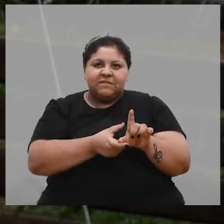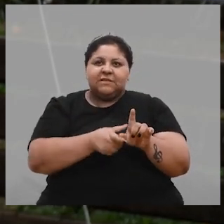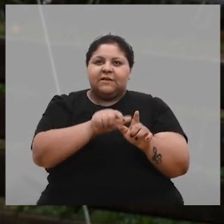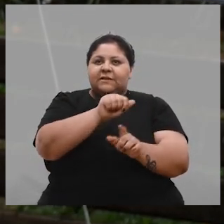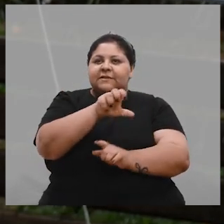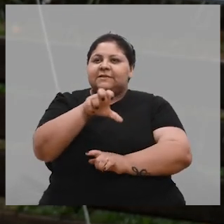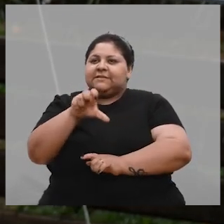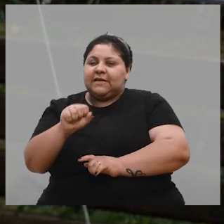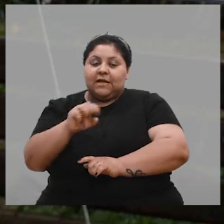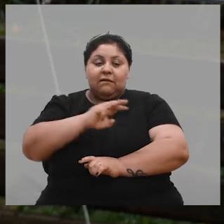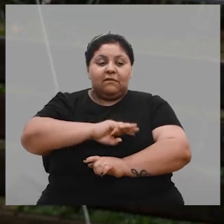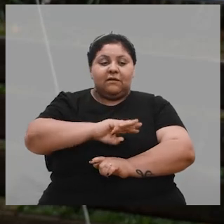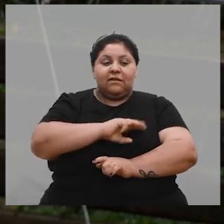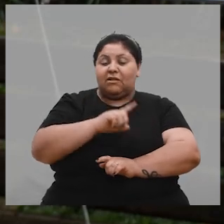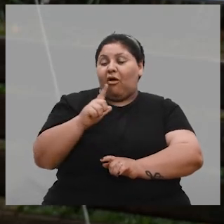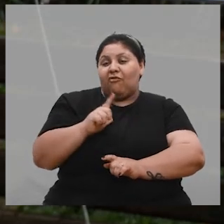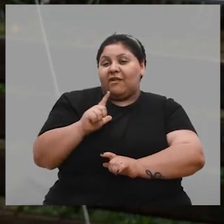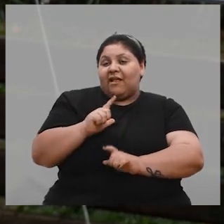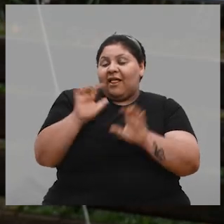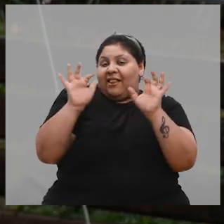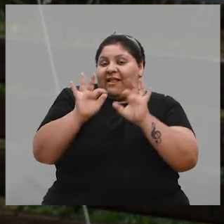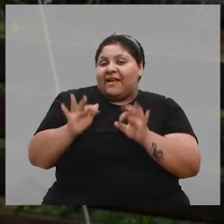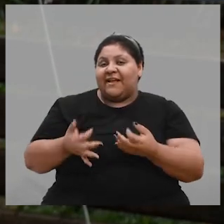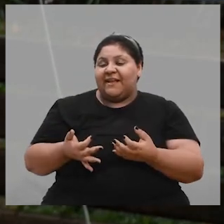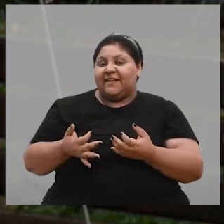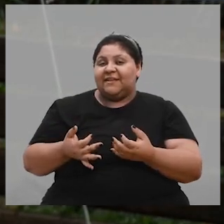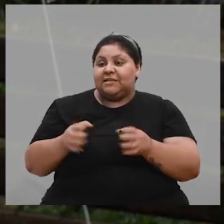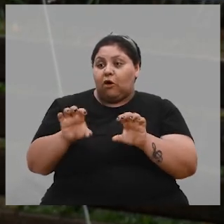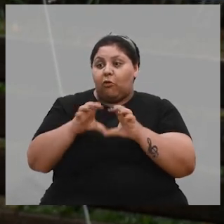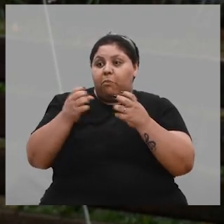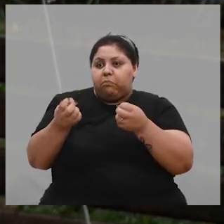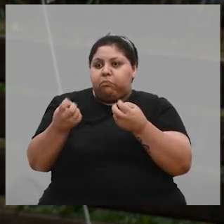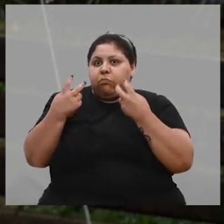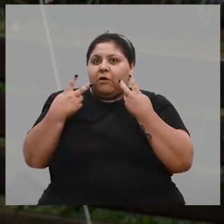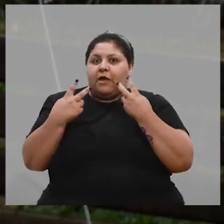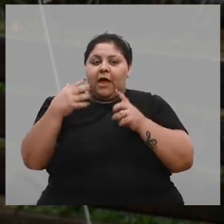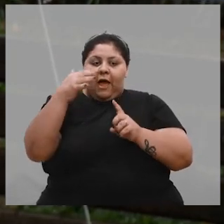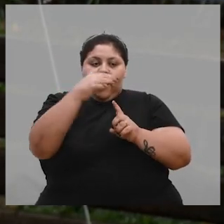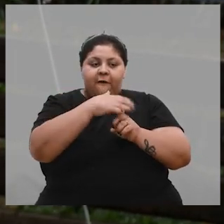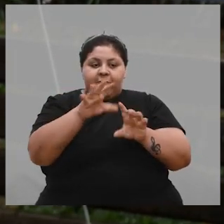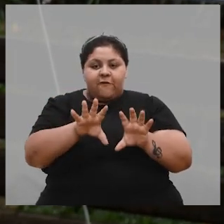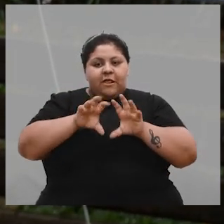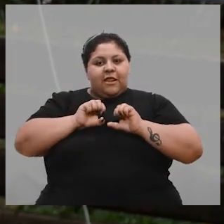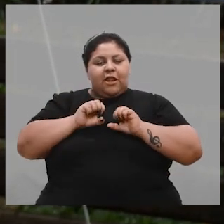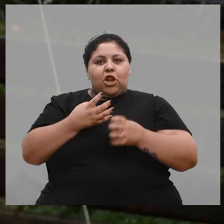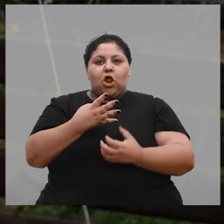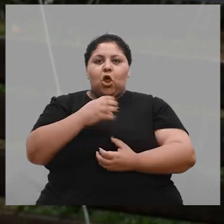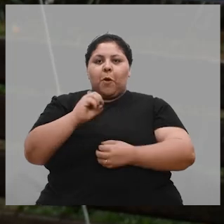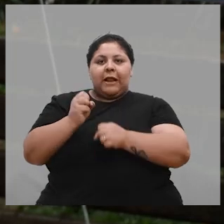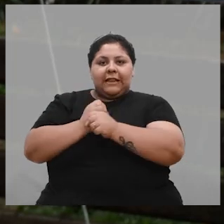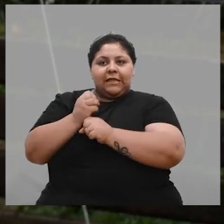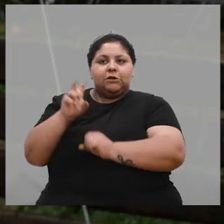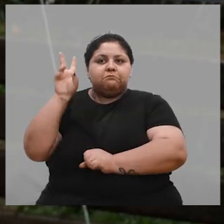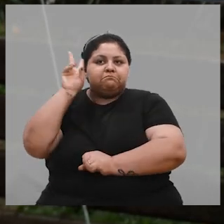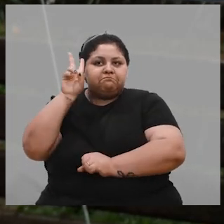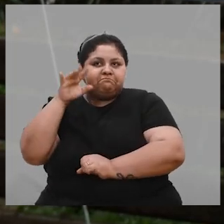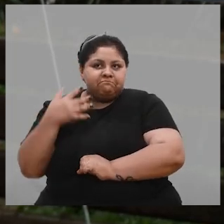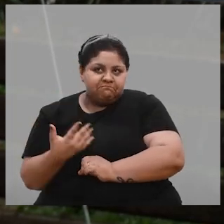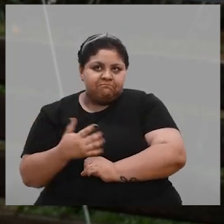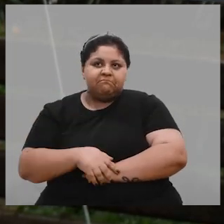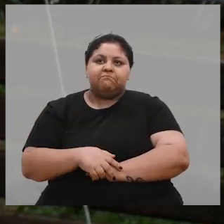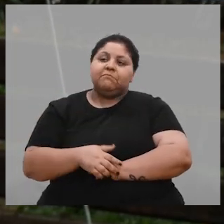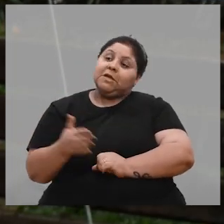não teriam graça alguma se essa comunidade não tivesse, né, percebido. A feira é nossa, são 40 anos de